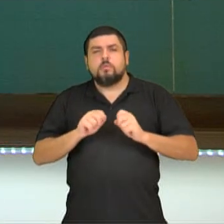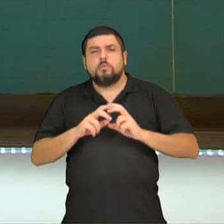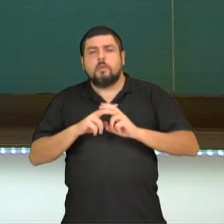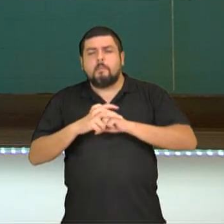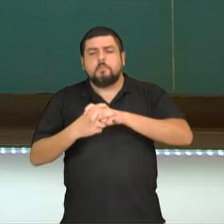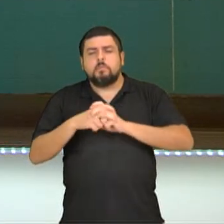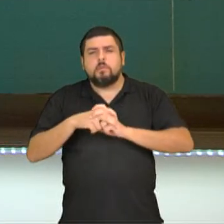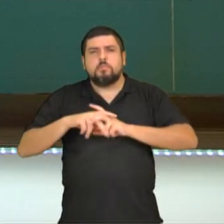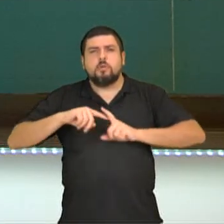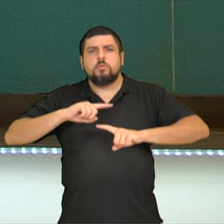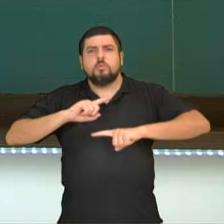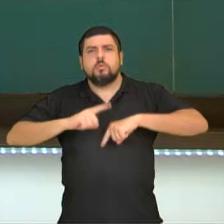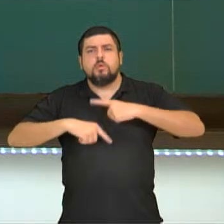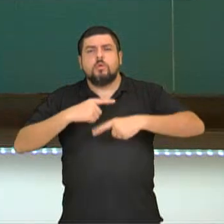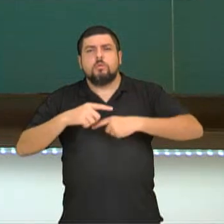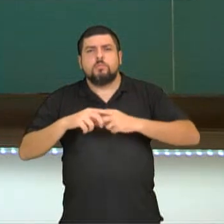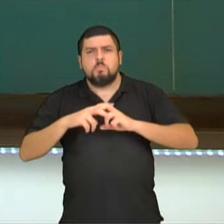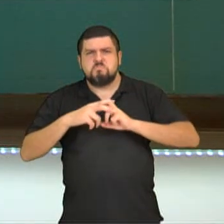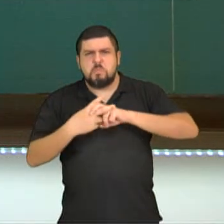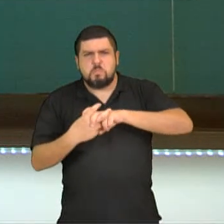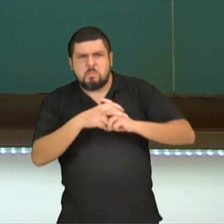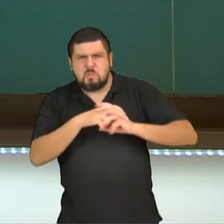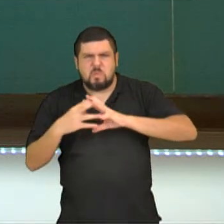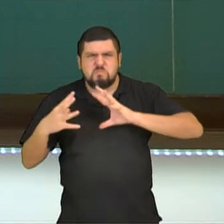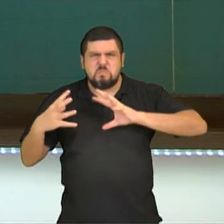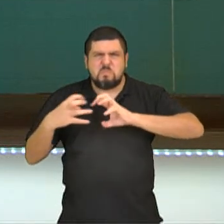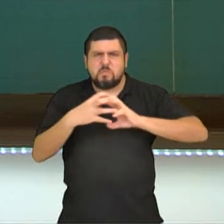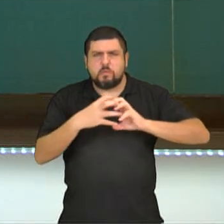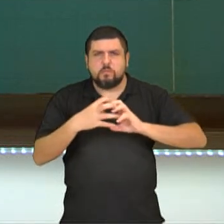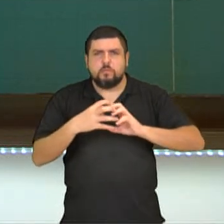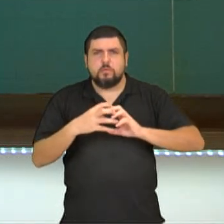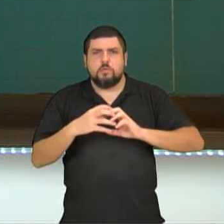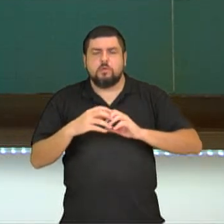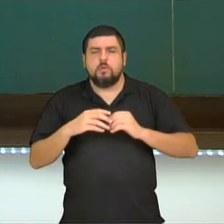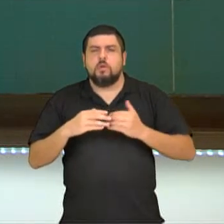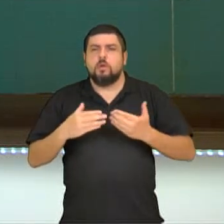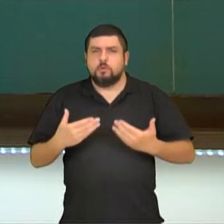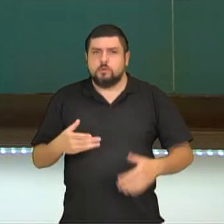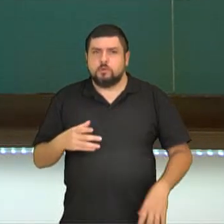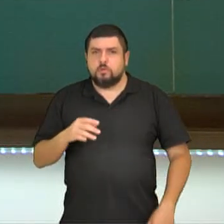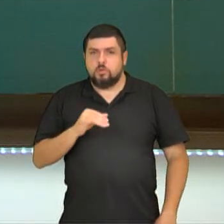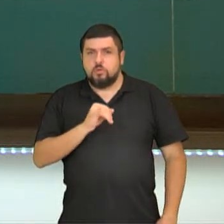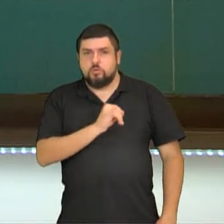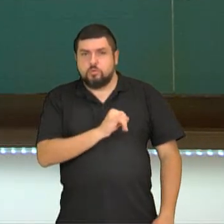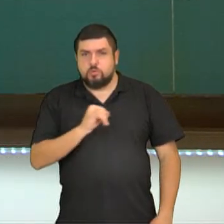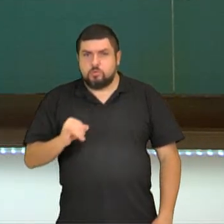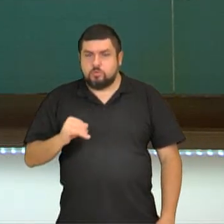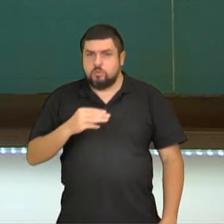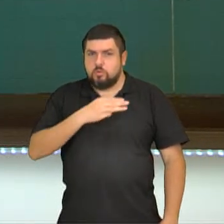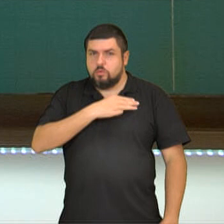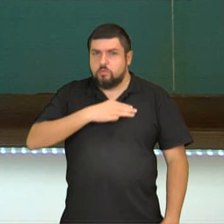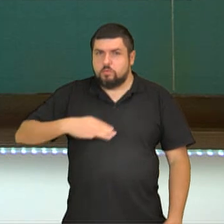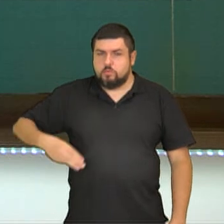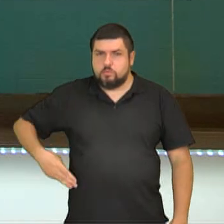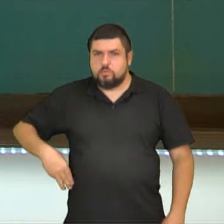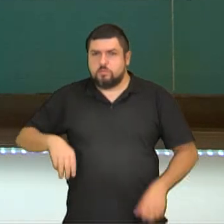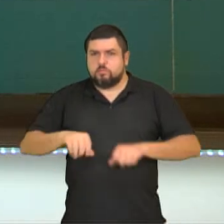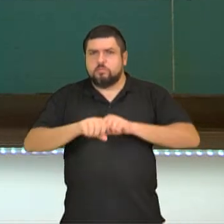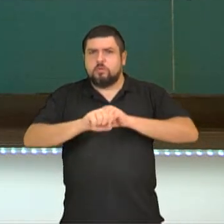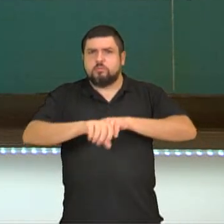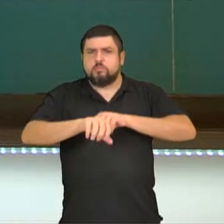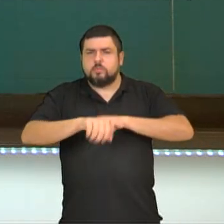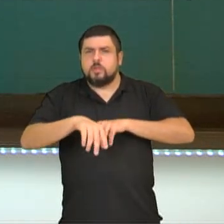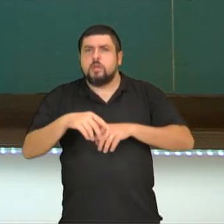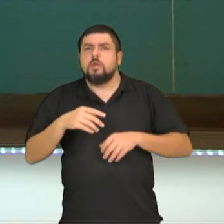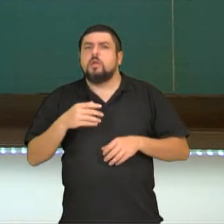que o professor, o mestre, ele tem que ser um exemplo. Então, ele tem que sempre incentivar para que os alunos